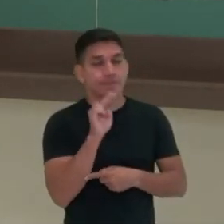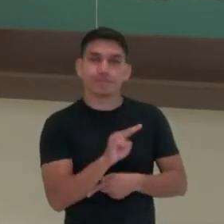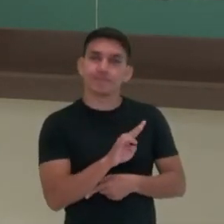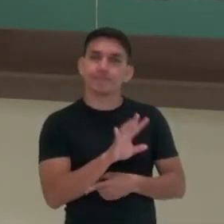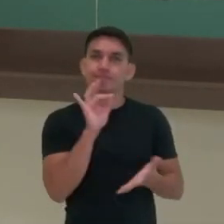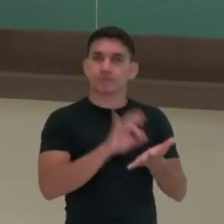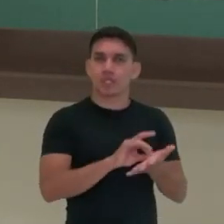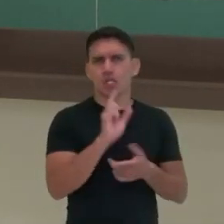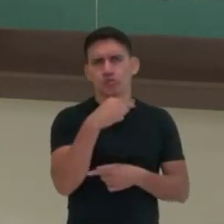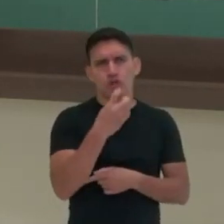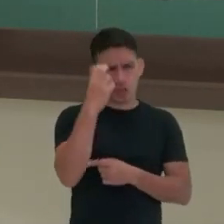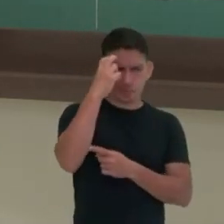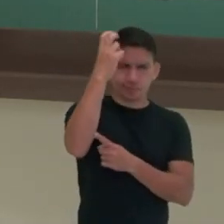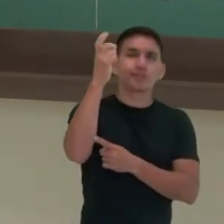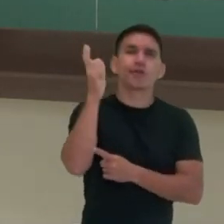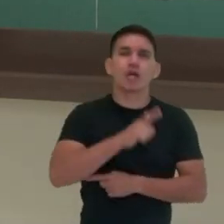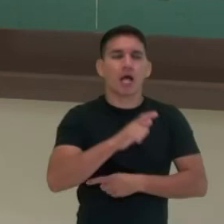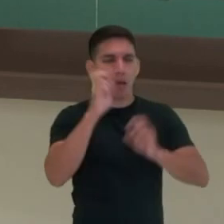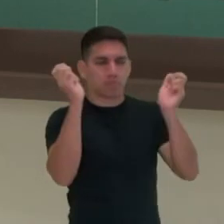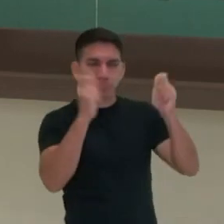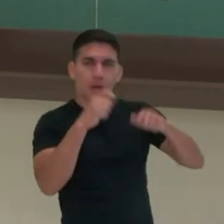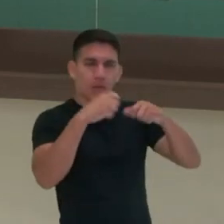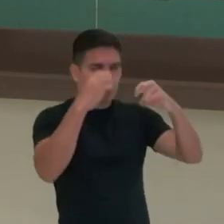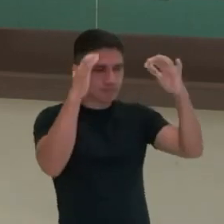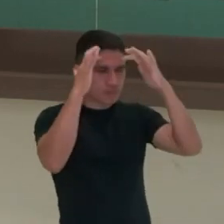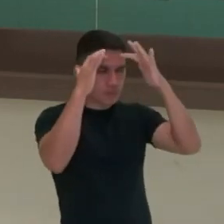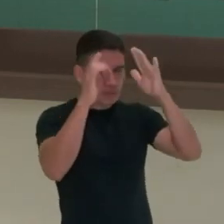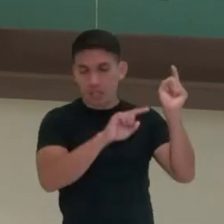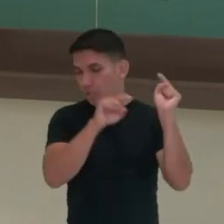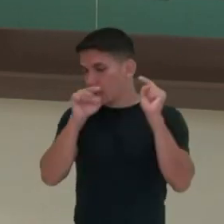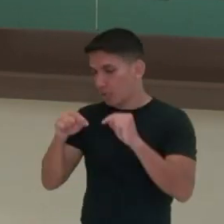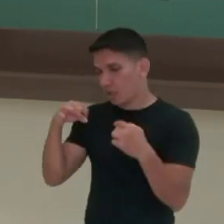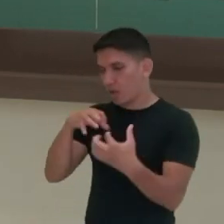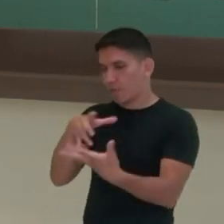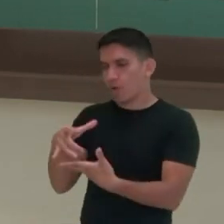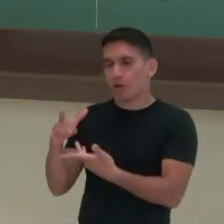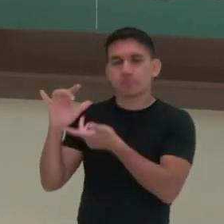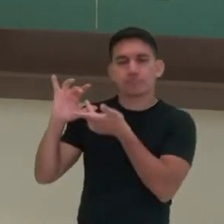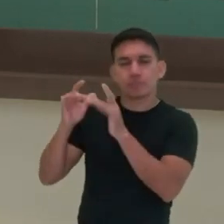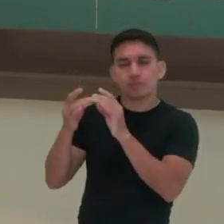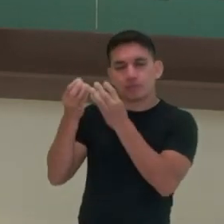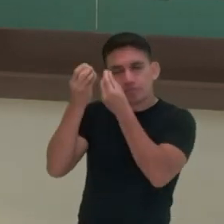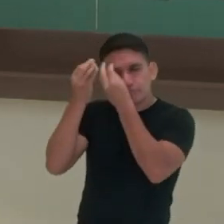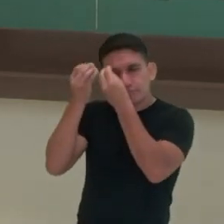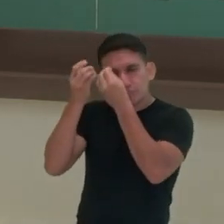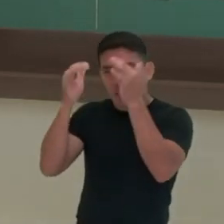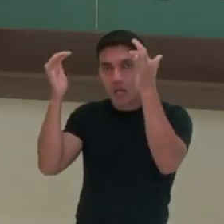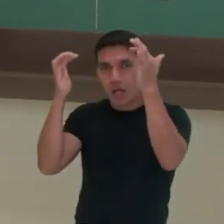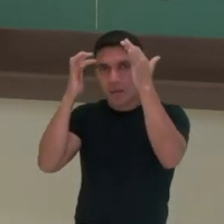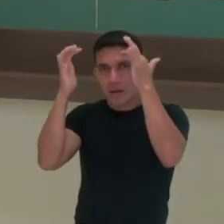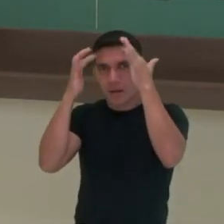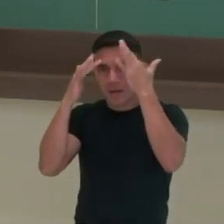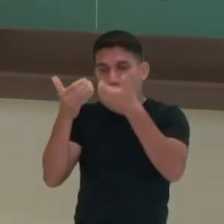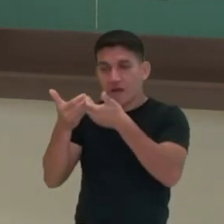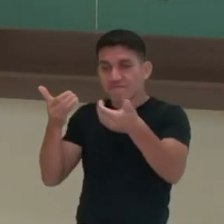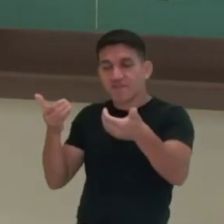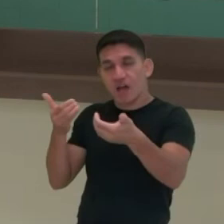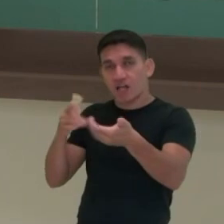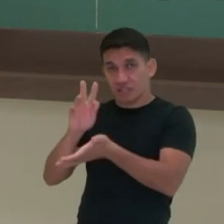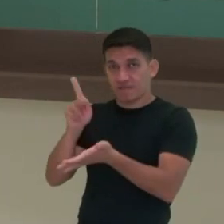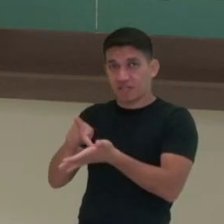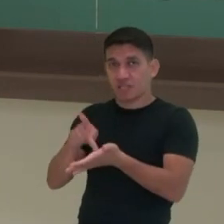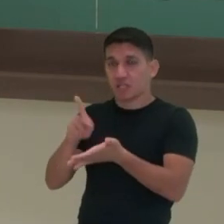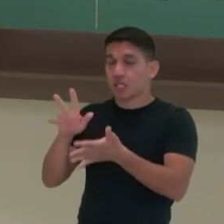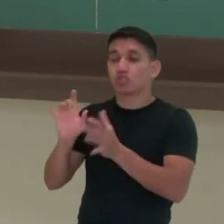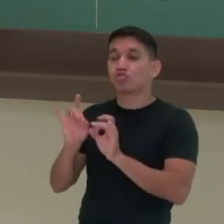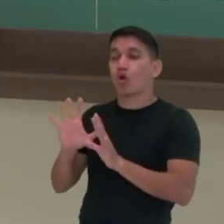nossa inteligência, a capacidade racional, enquanto o mundo sensível nos afasta da verdade, são cópias das